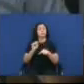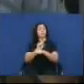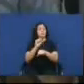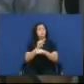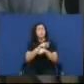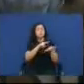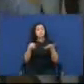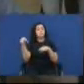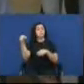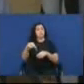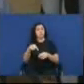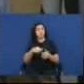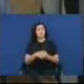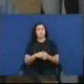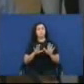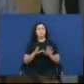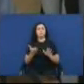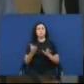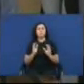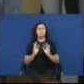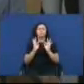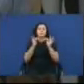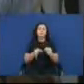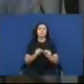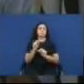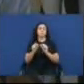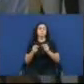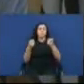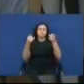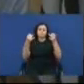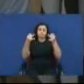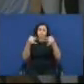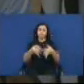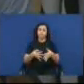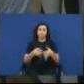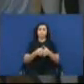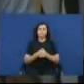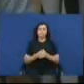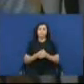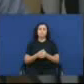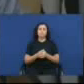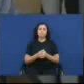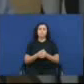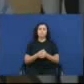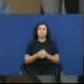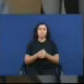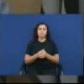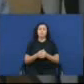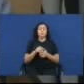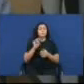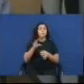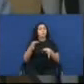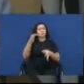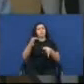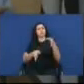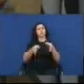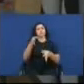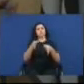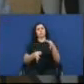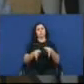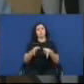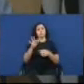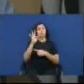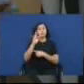casa. Mas eu queria finalizar a minha contribuição dizendo que nada mais é do que justiça.